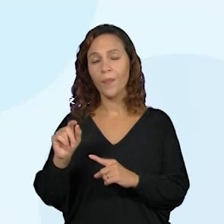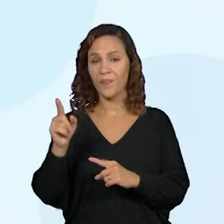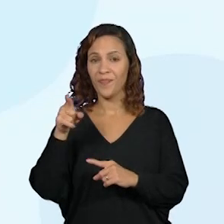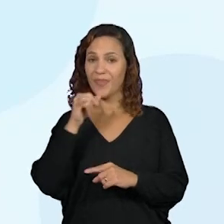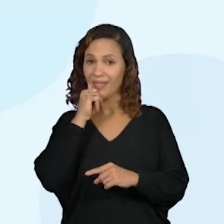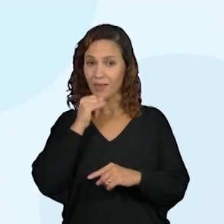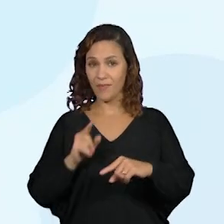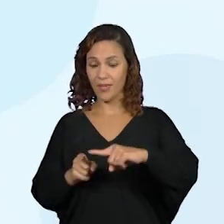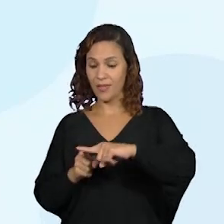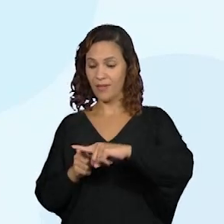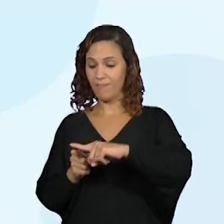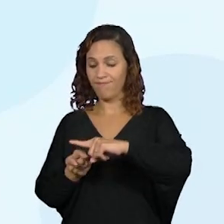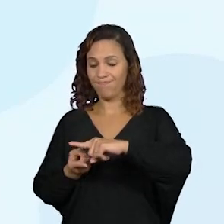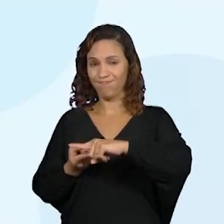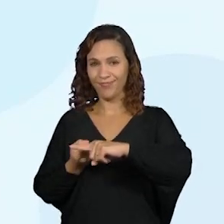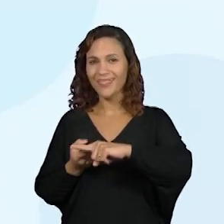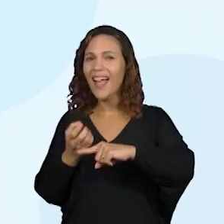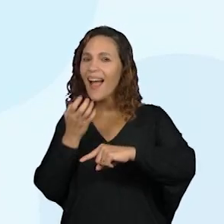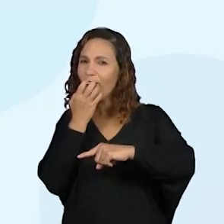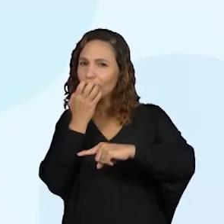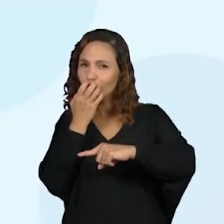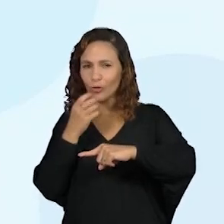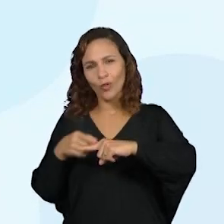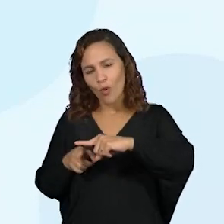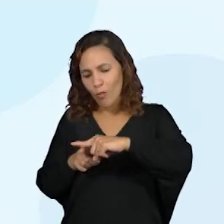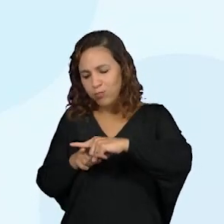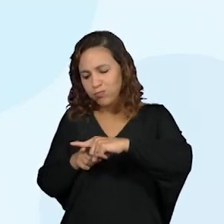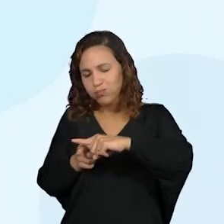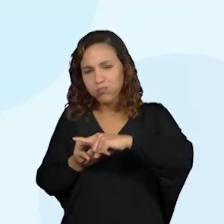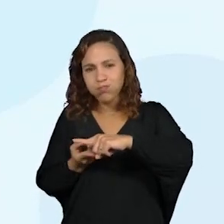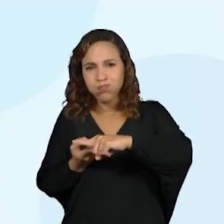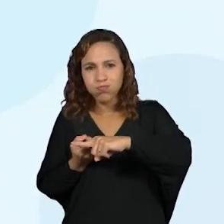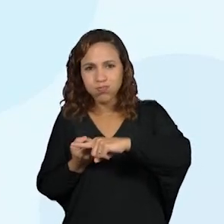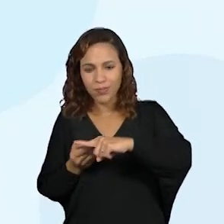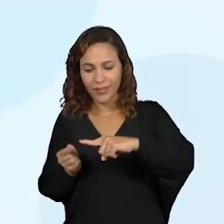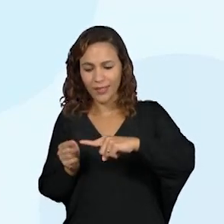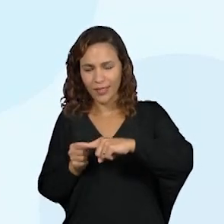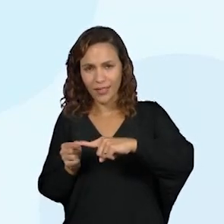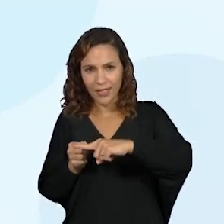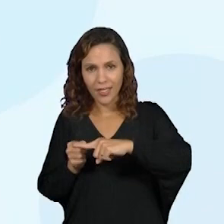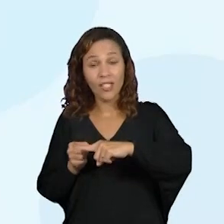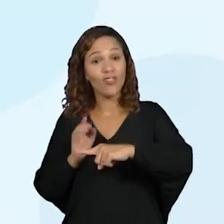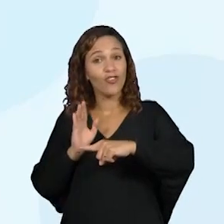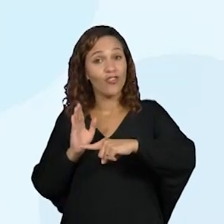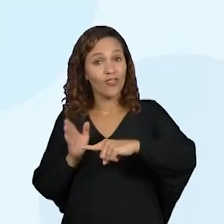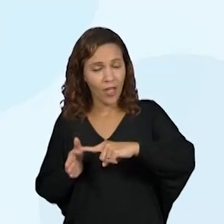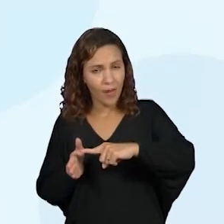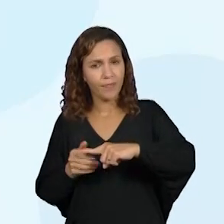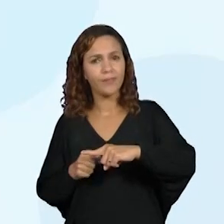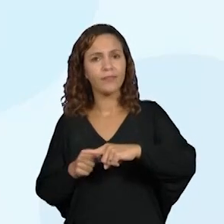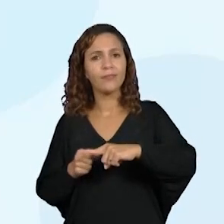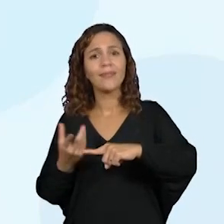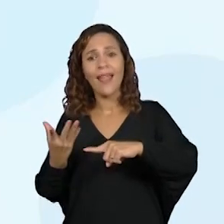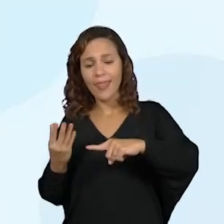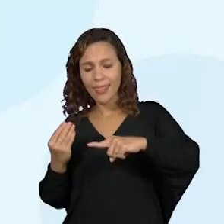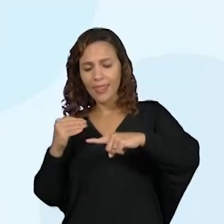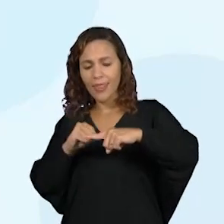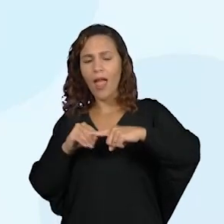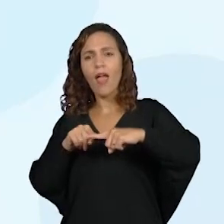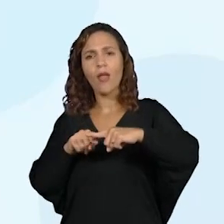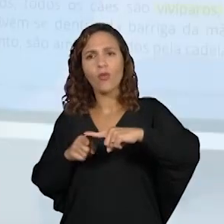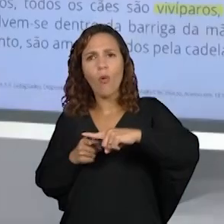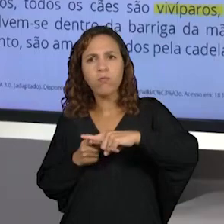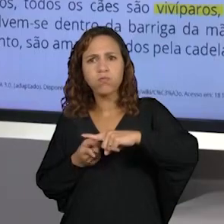ter o seu filhote aí quando a cachorra ou a mamãe cadela fica grávida né o bebê